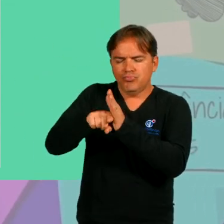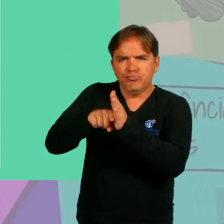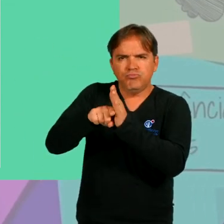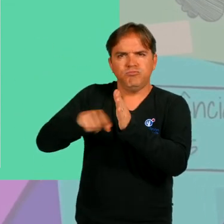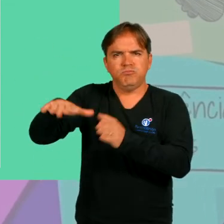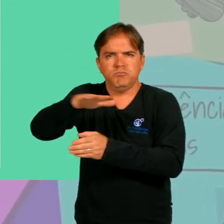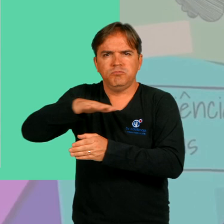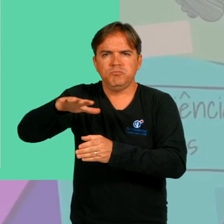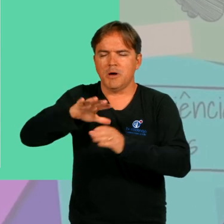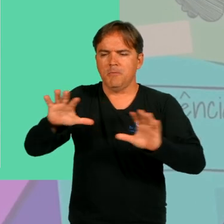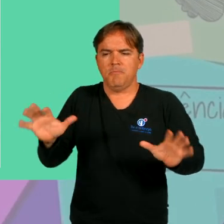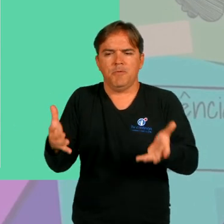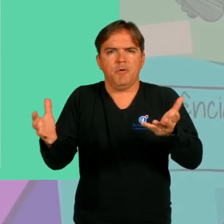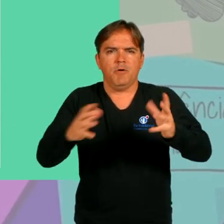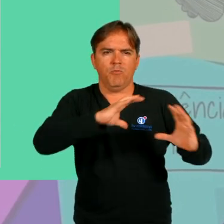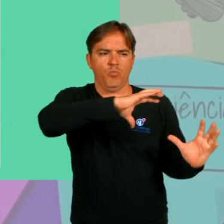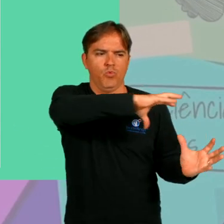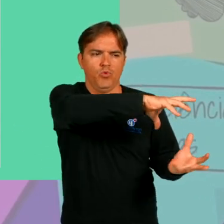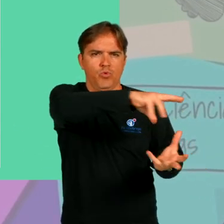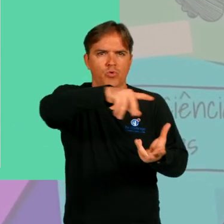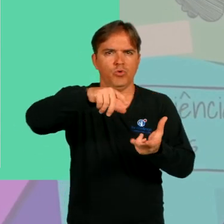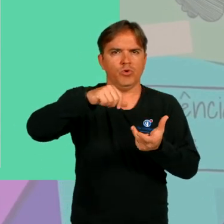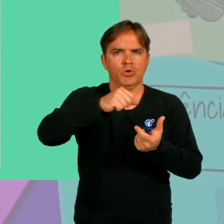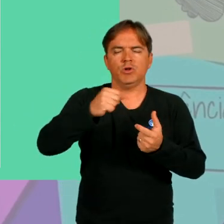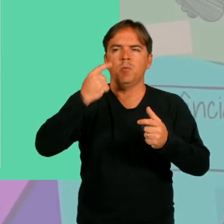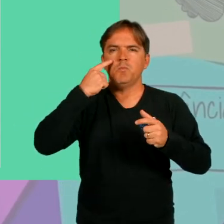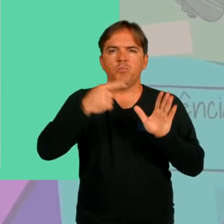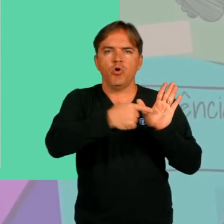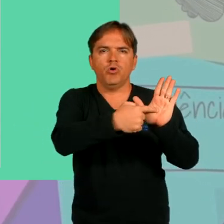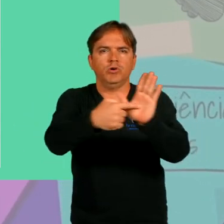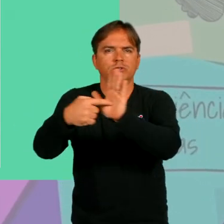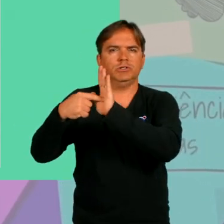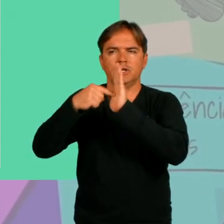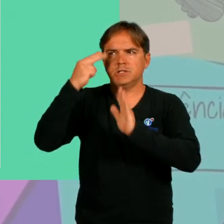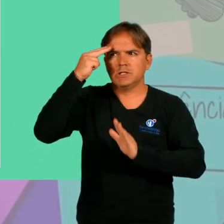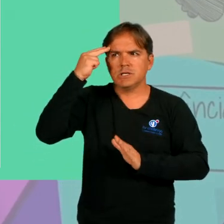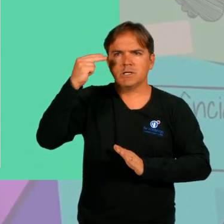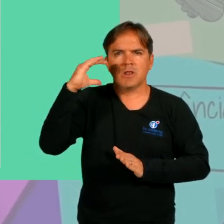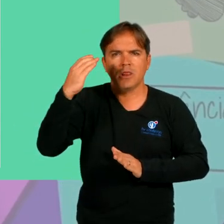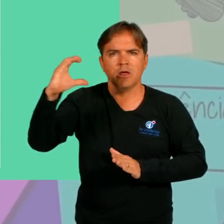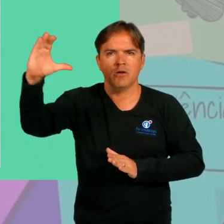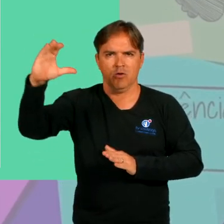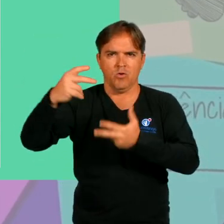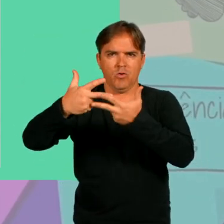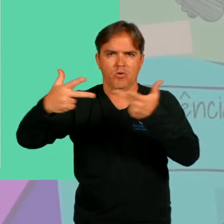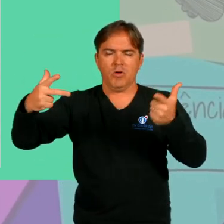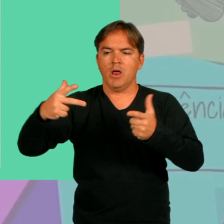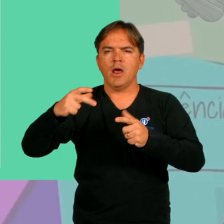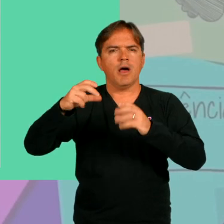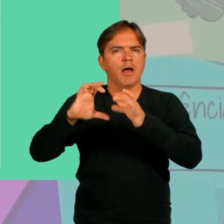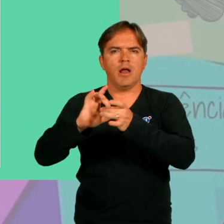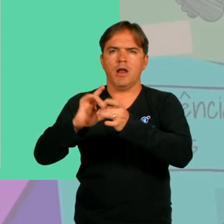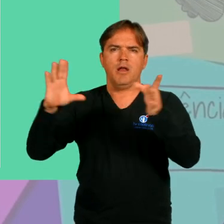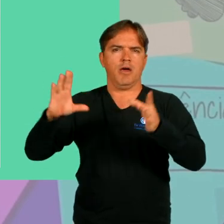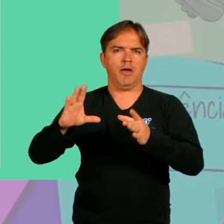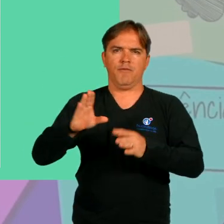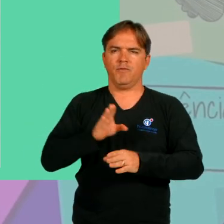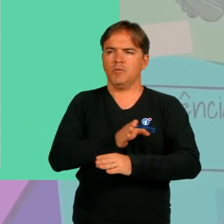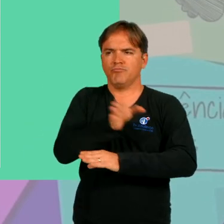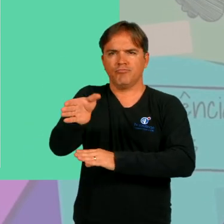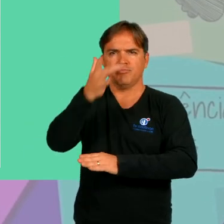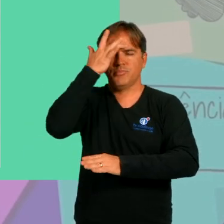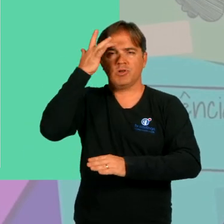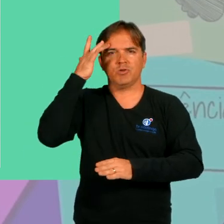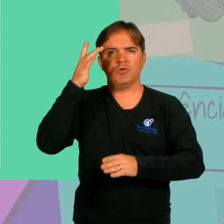é uma Campanha Mundial para exposição dos avanços da neurociência o evento é aberto ao público e acontece nos dias 16